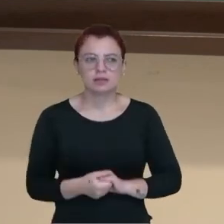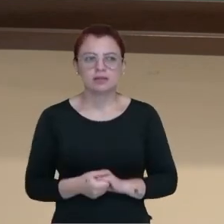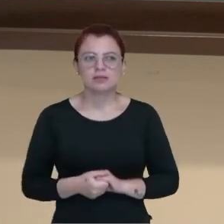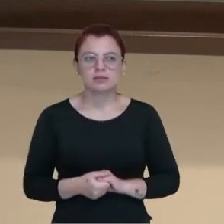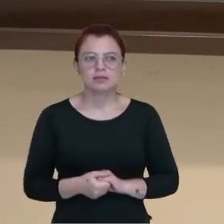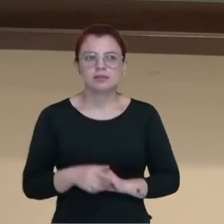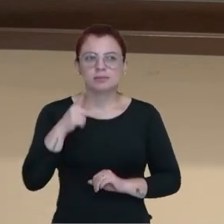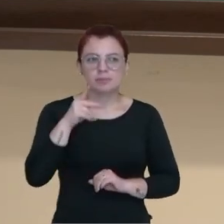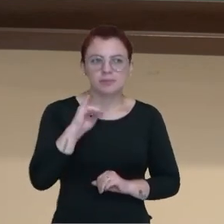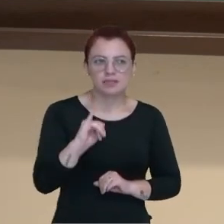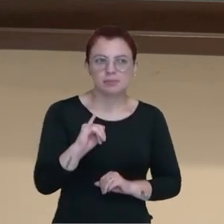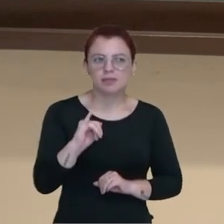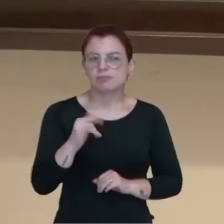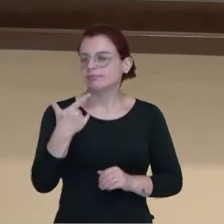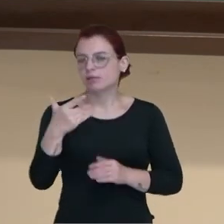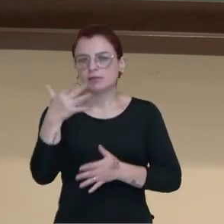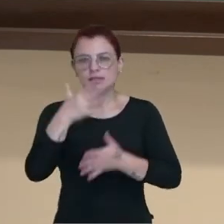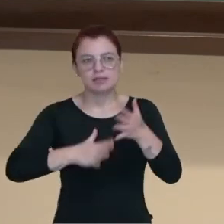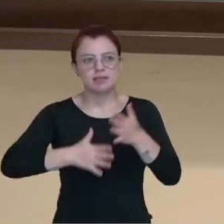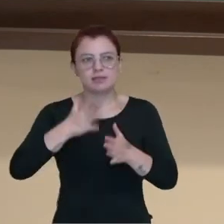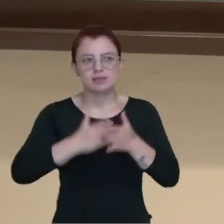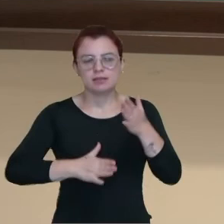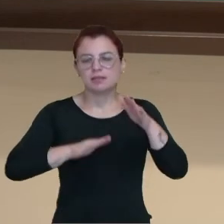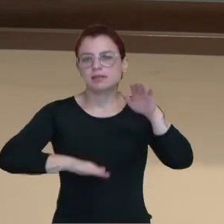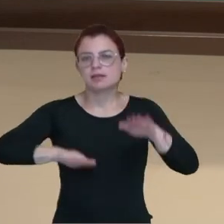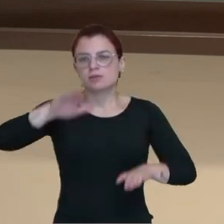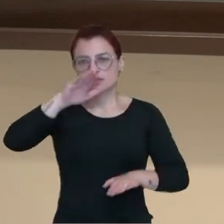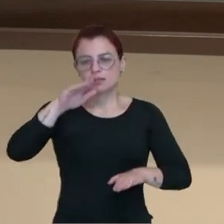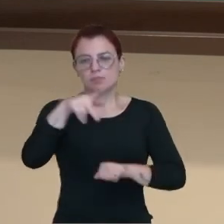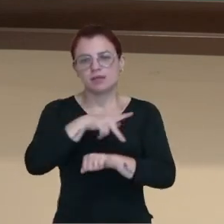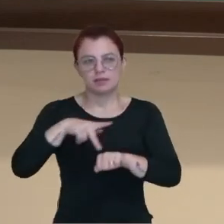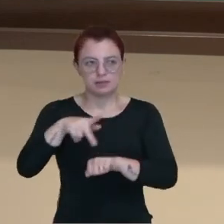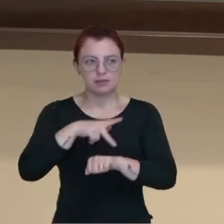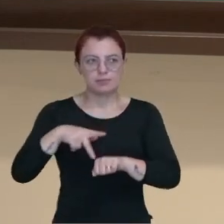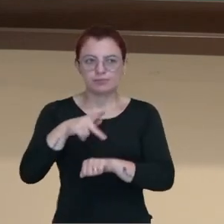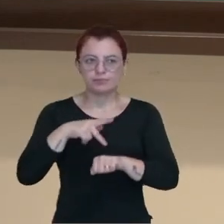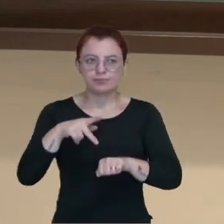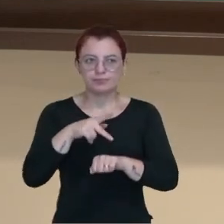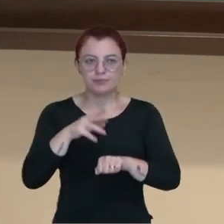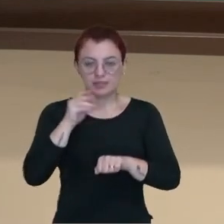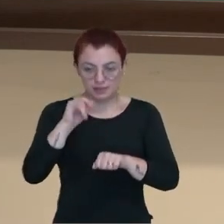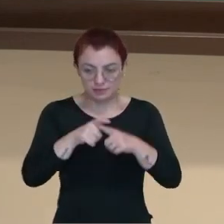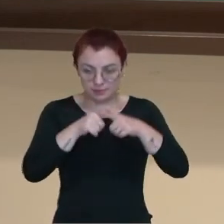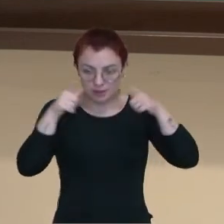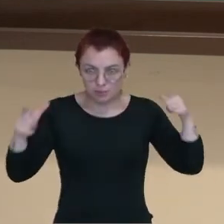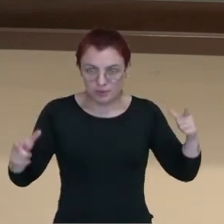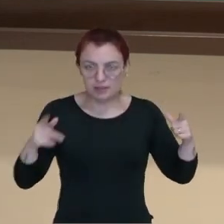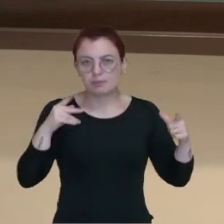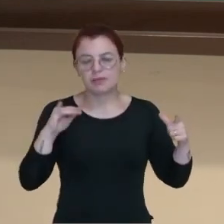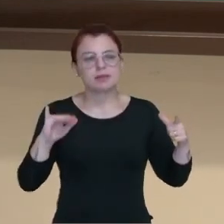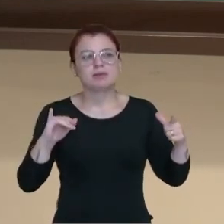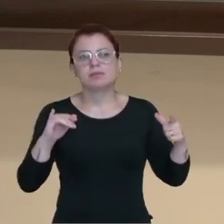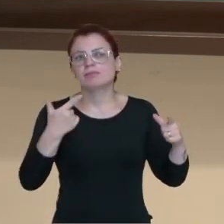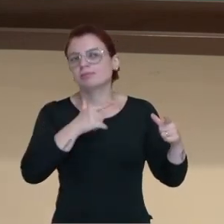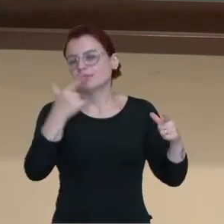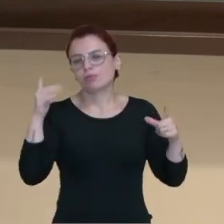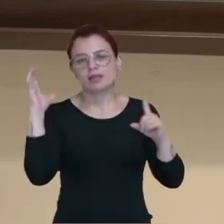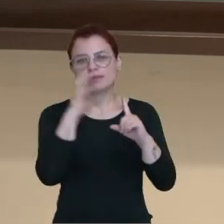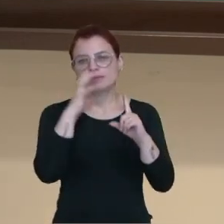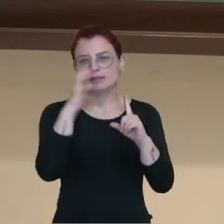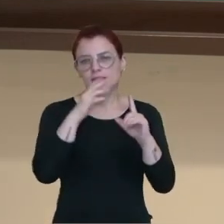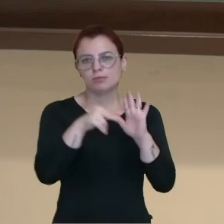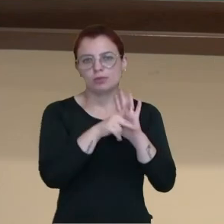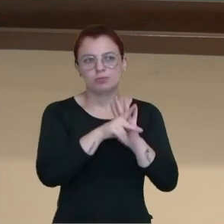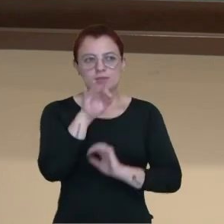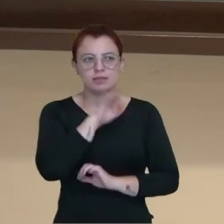que o PIB não influencia na desigualdade de um país. Por mais que o PIB aumente, pessoal, não reflete na